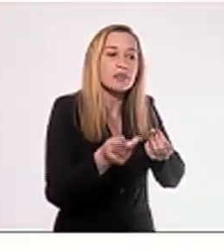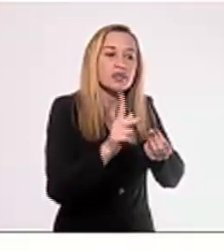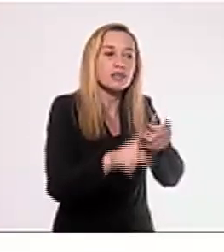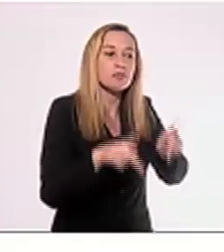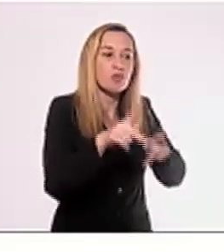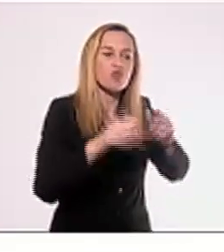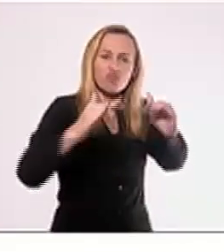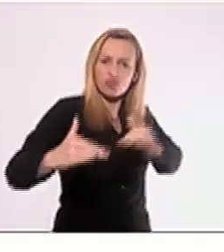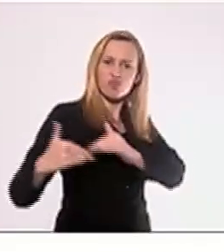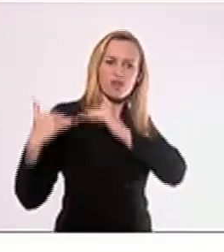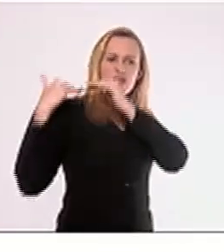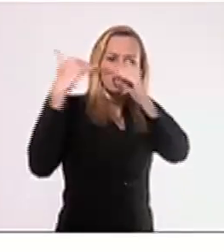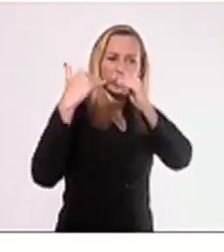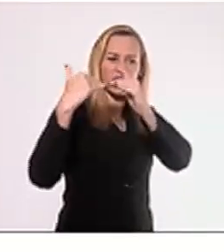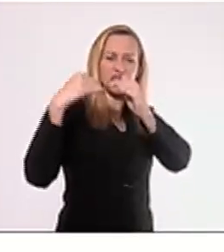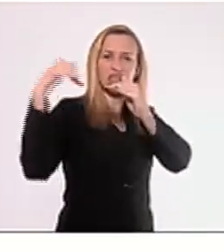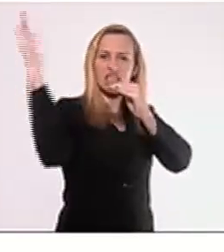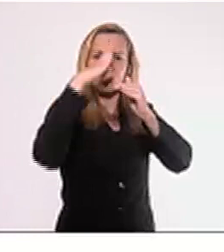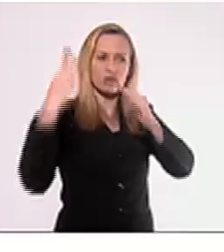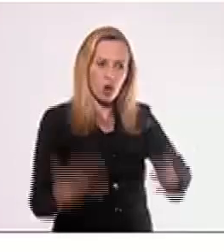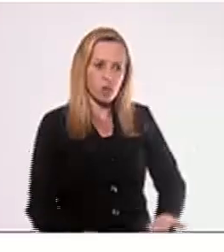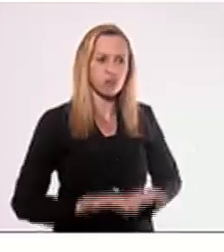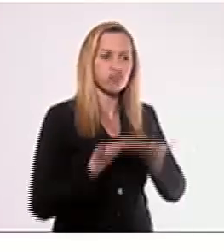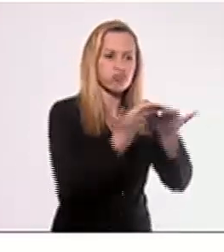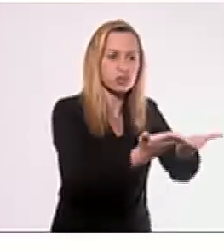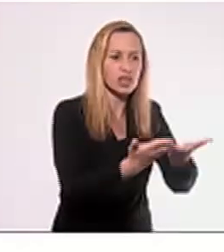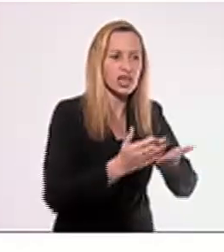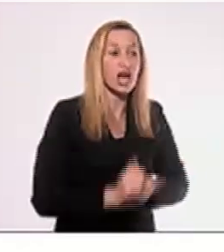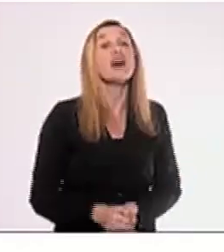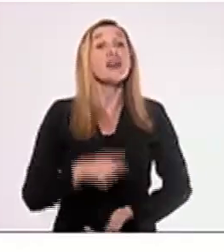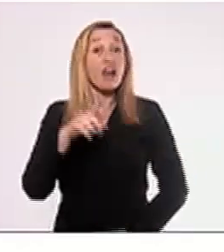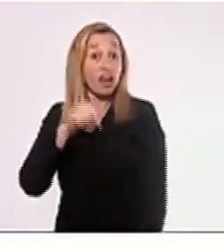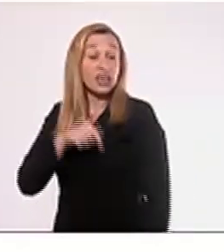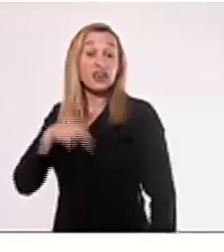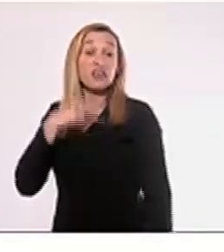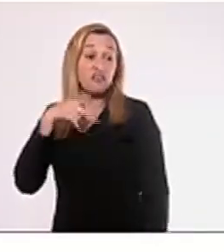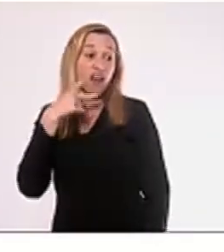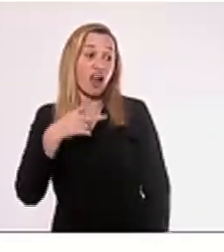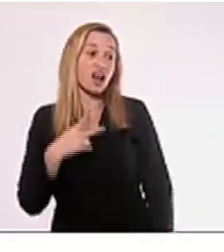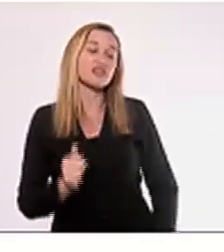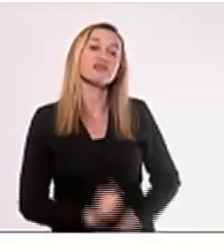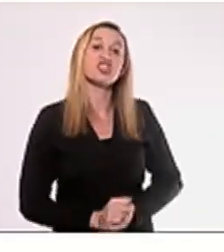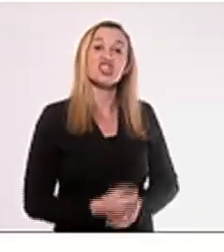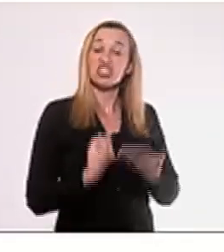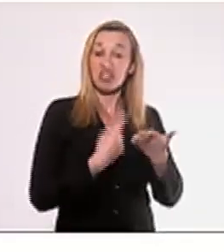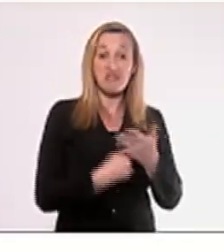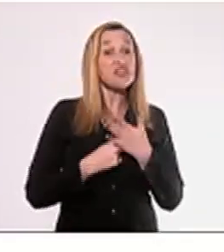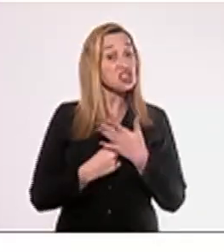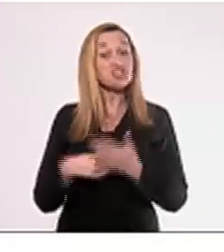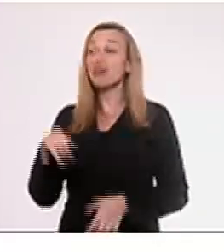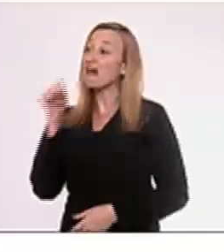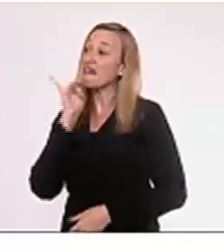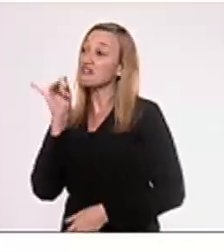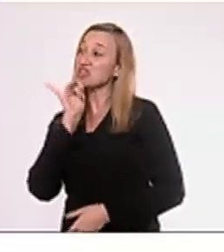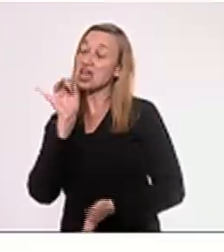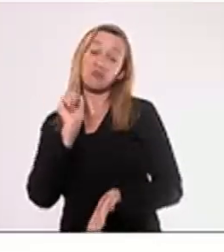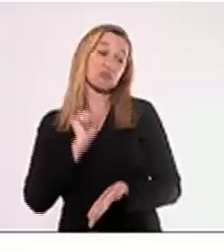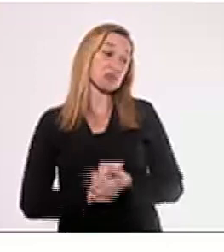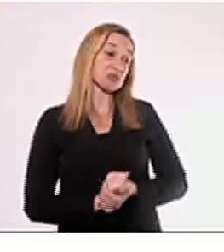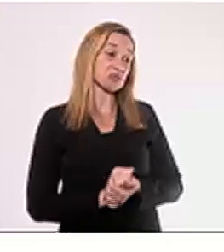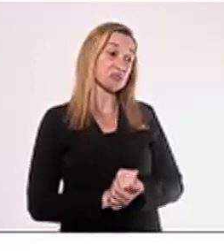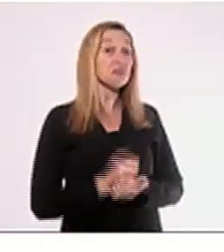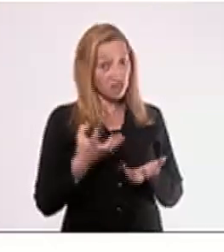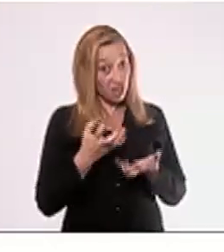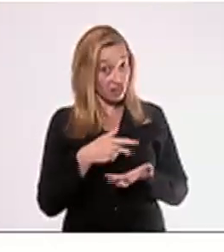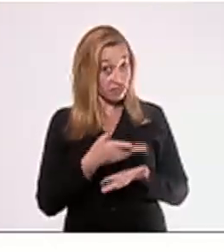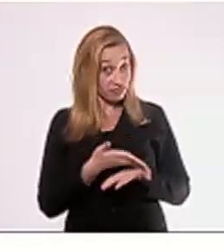soberania nacional. E aqui, o que é dito? É defendido, por exemplo, que é uma parte,